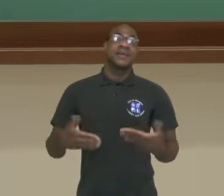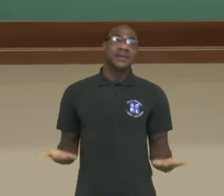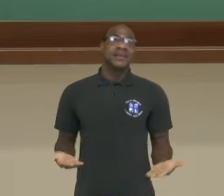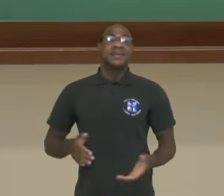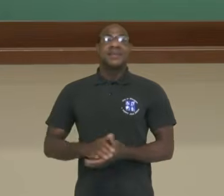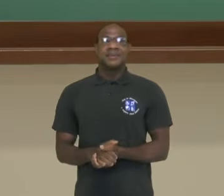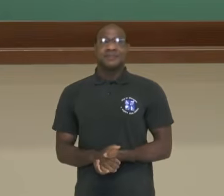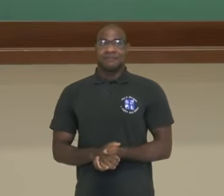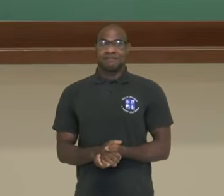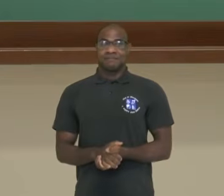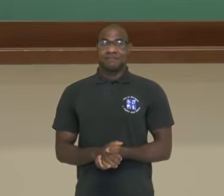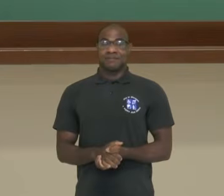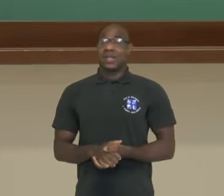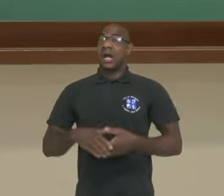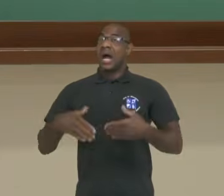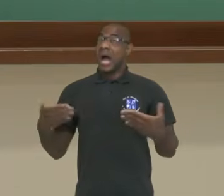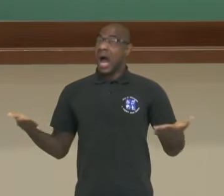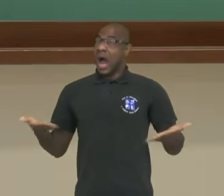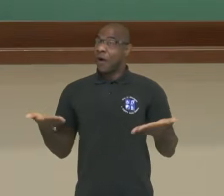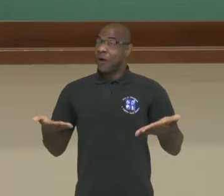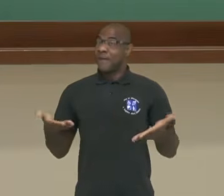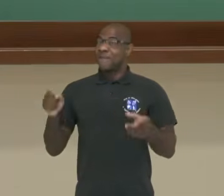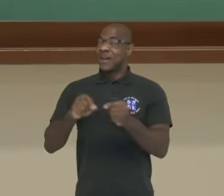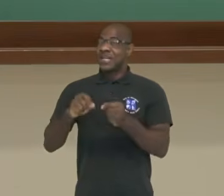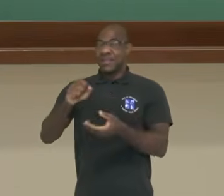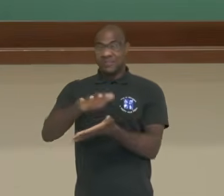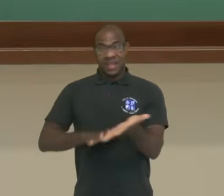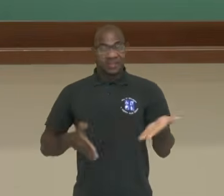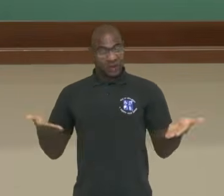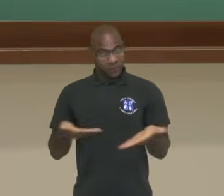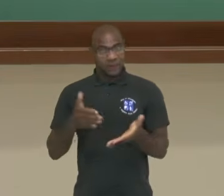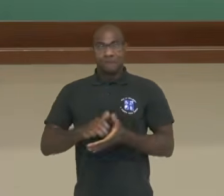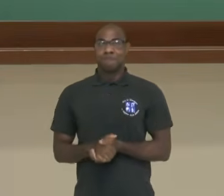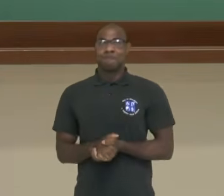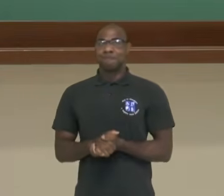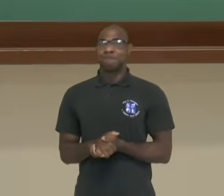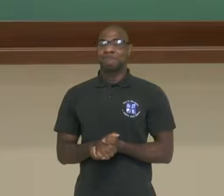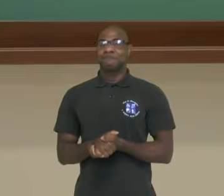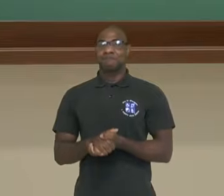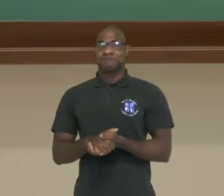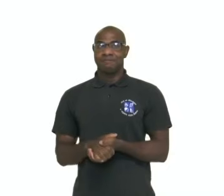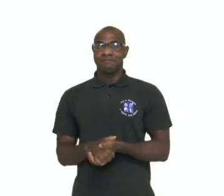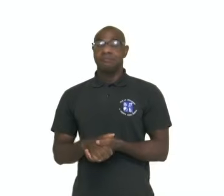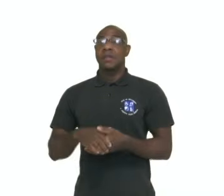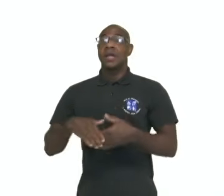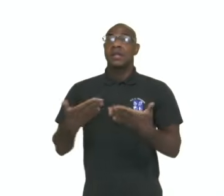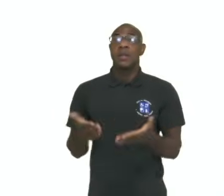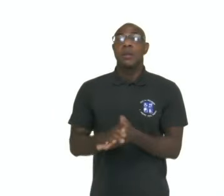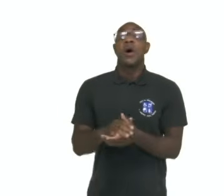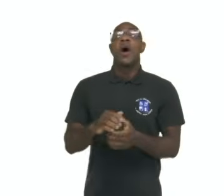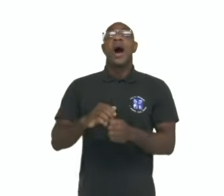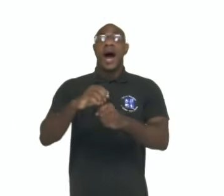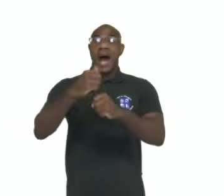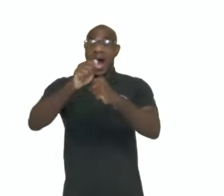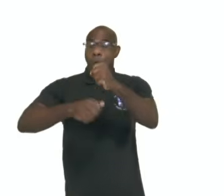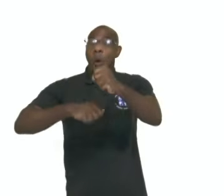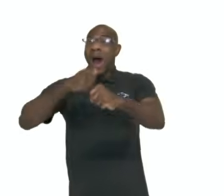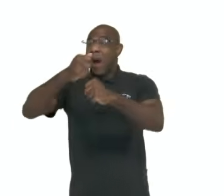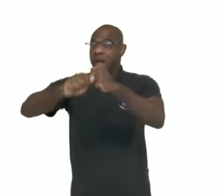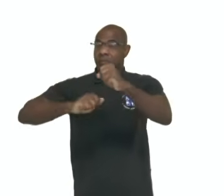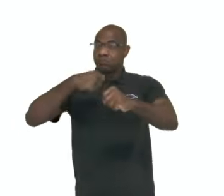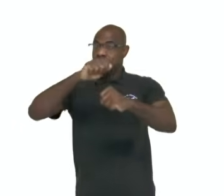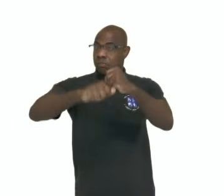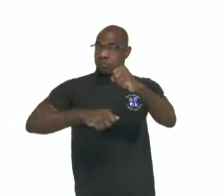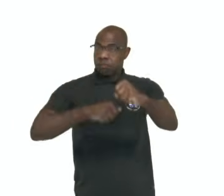bem. Bora então fazer uma atividade? Bora lá? Sobre o átomo. Sobre o átomo.